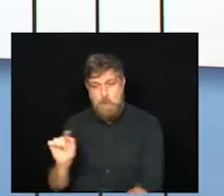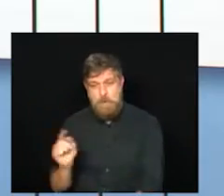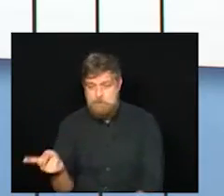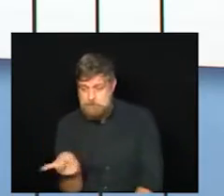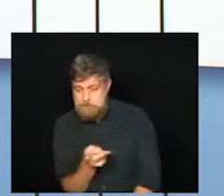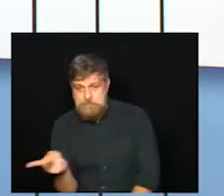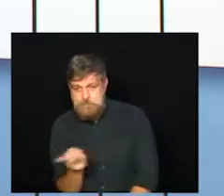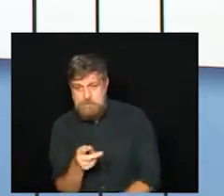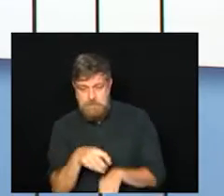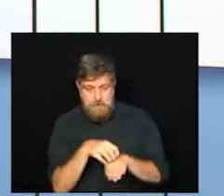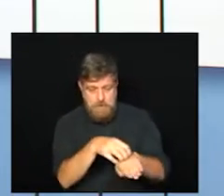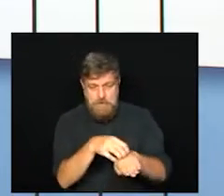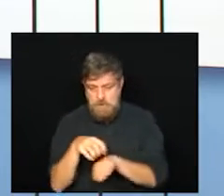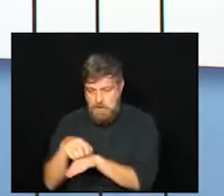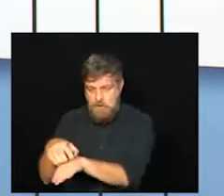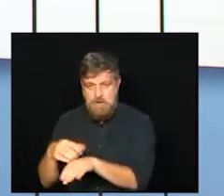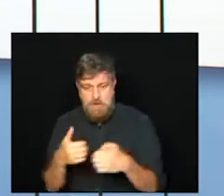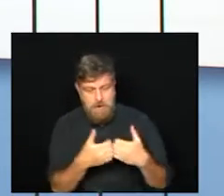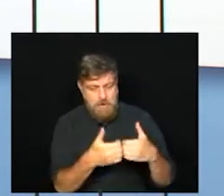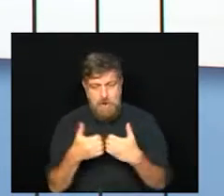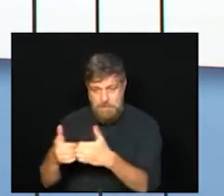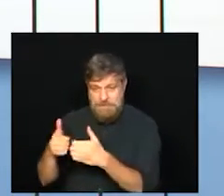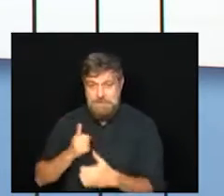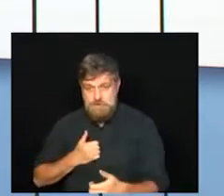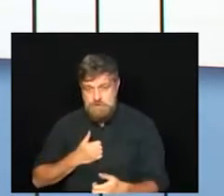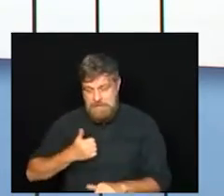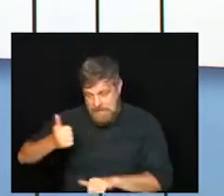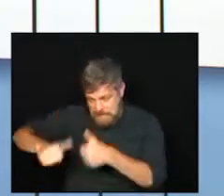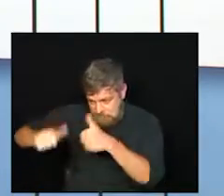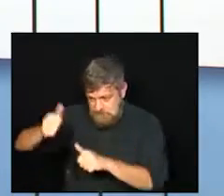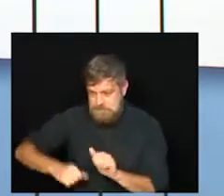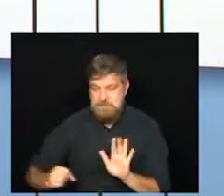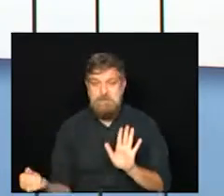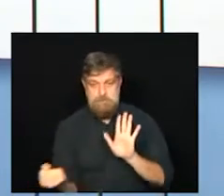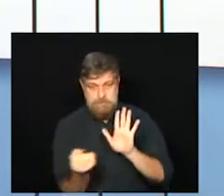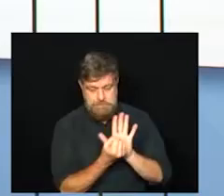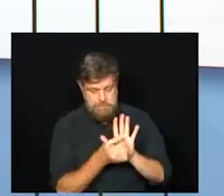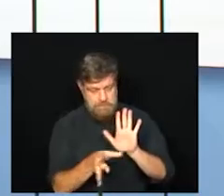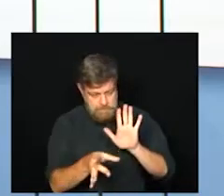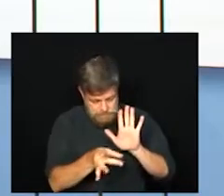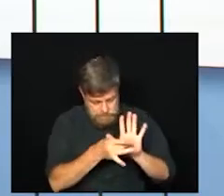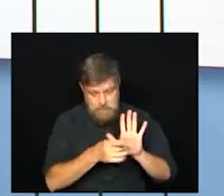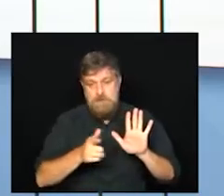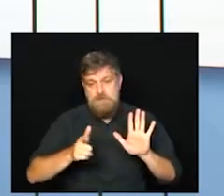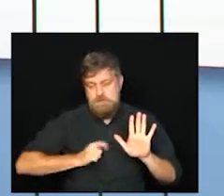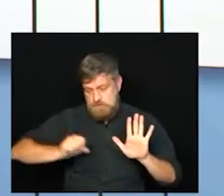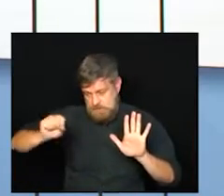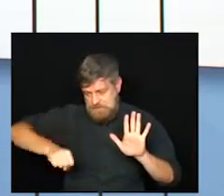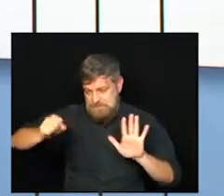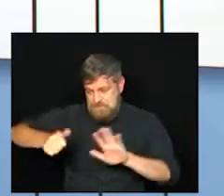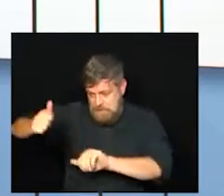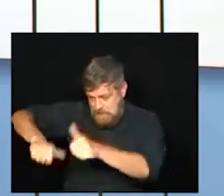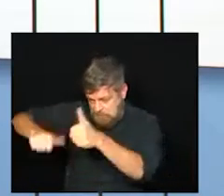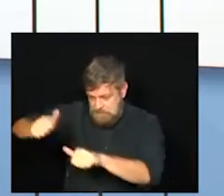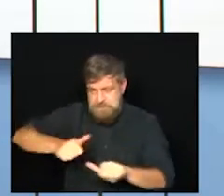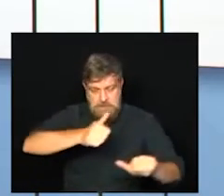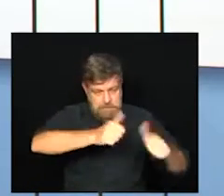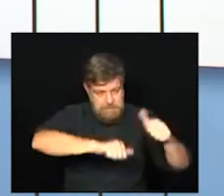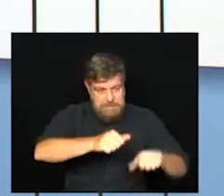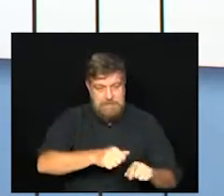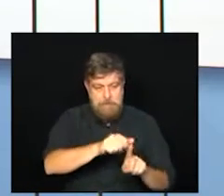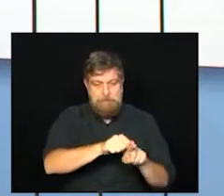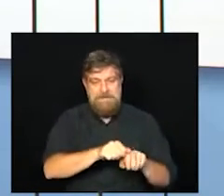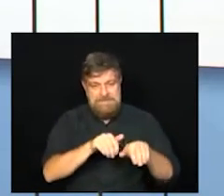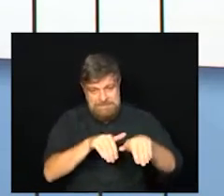2 veículos tinham selo de inspeção dentro da validade, passaram por vistorias, um em setembro